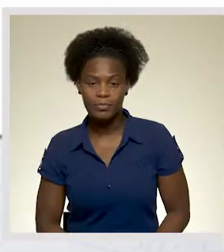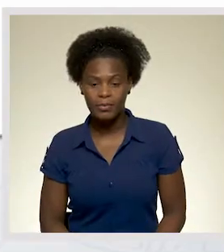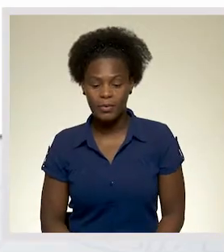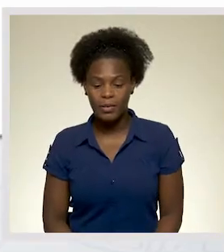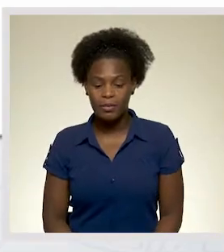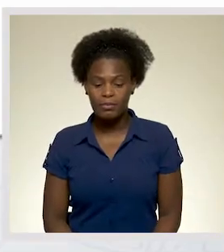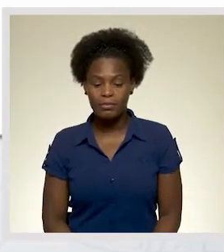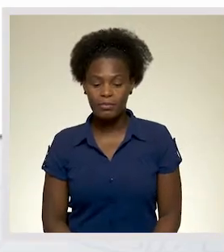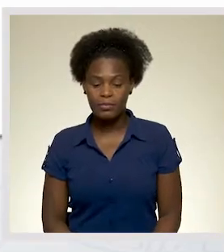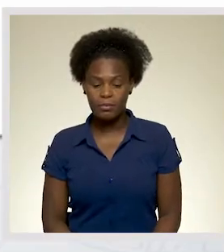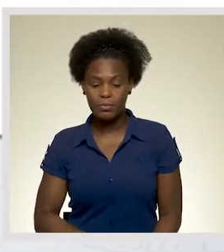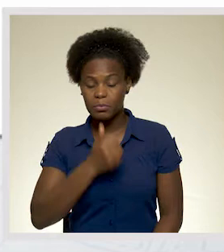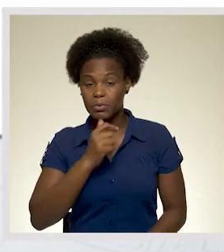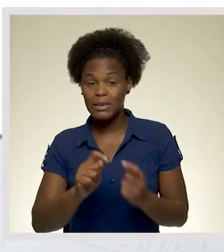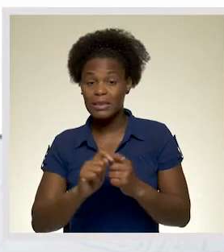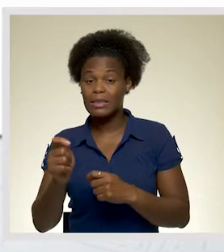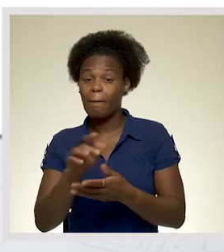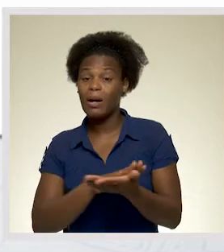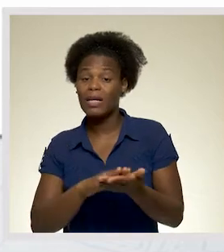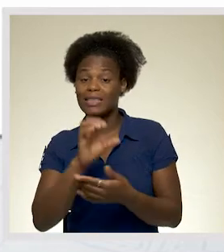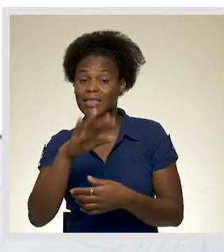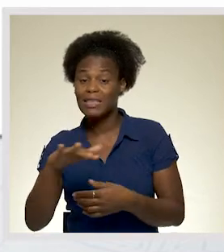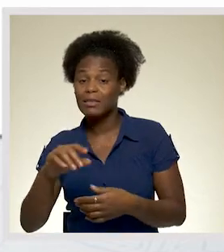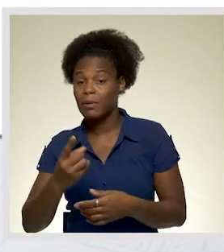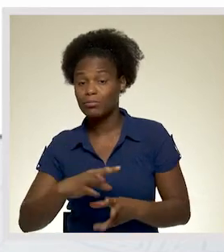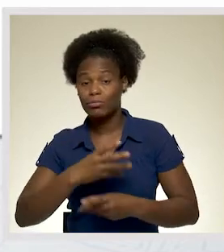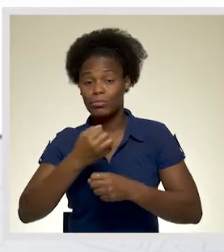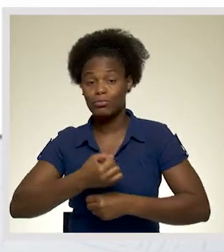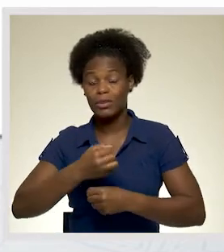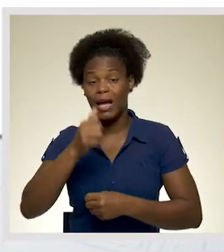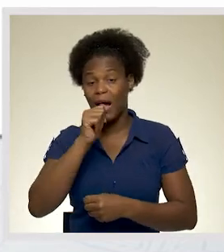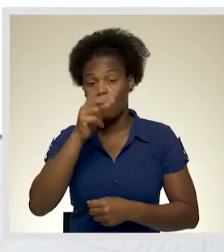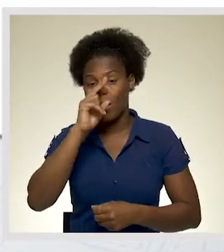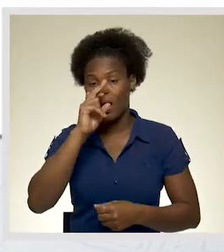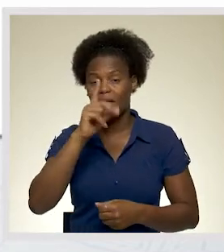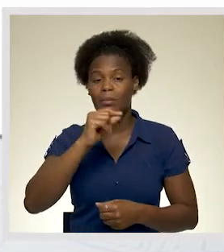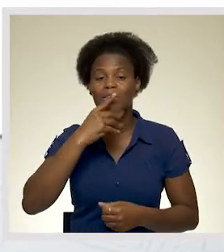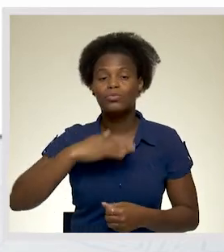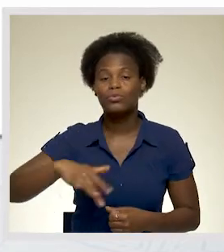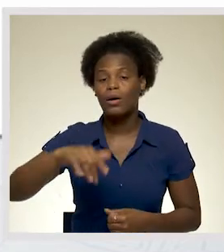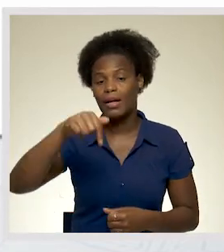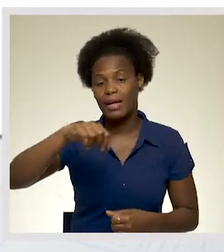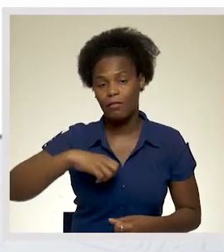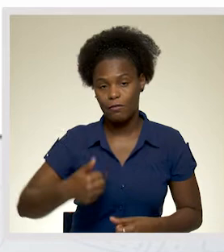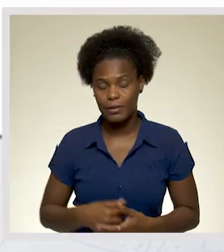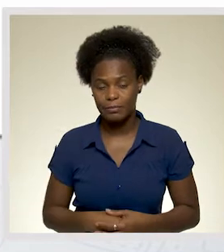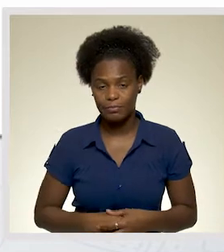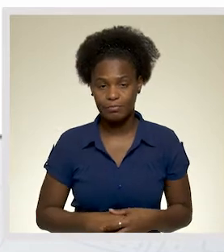Medidas com base na ciência para a sustentabilidade da água, do ar e do solo em Cabo Verde.